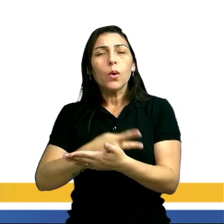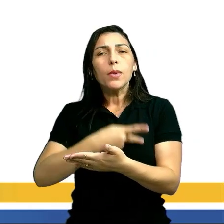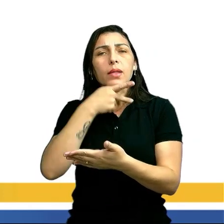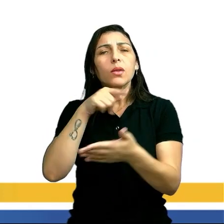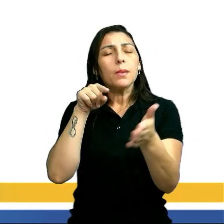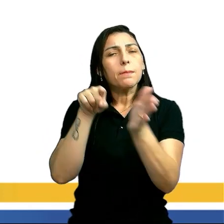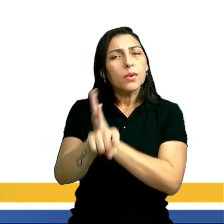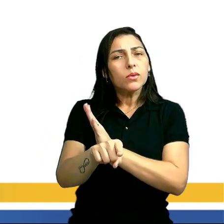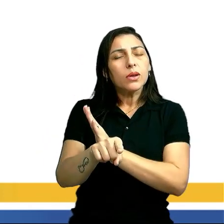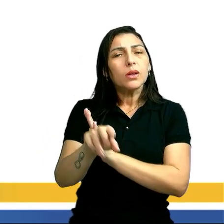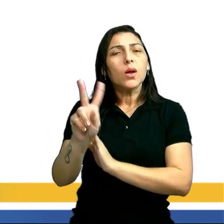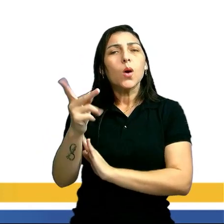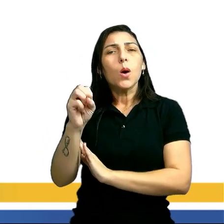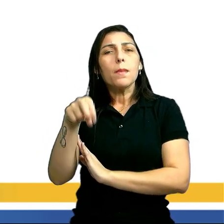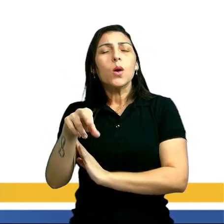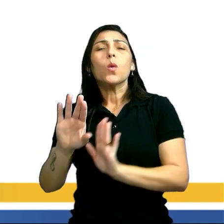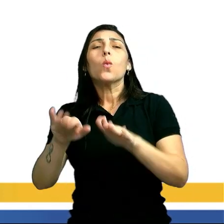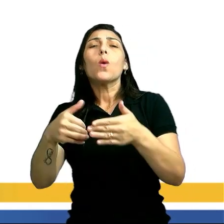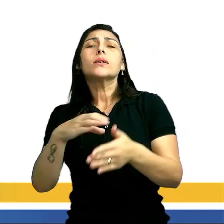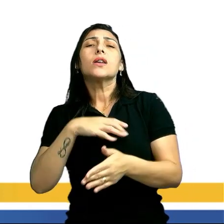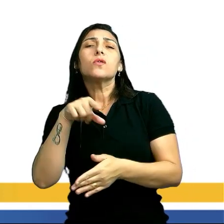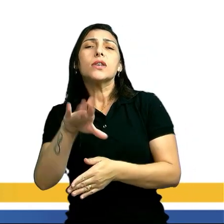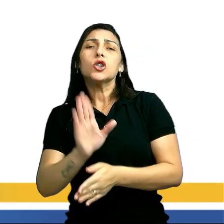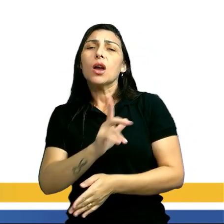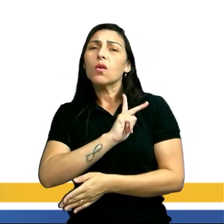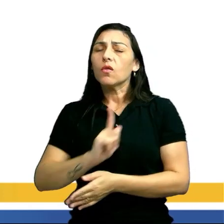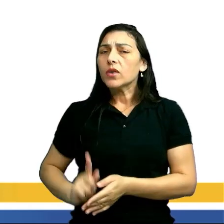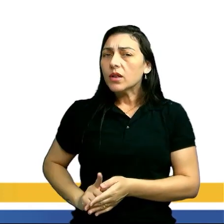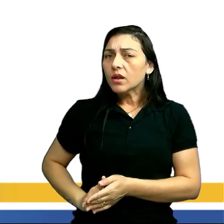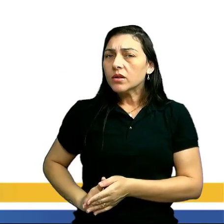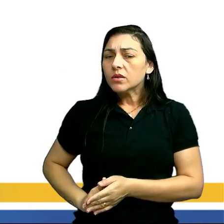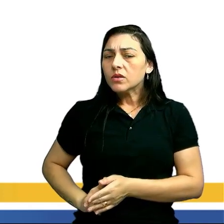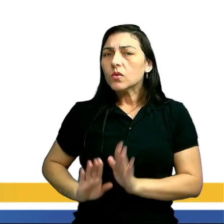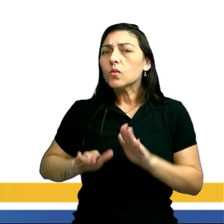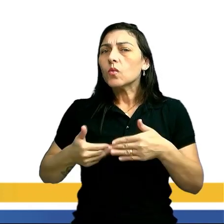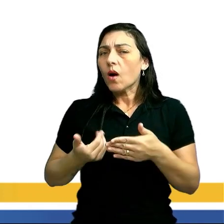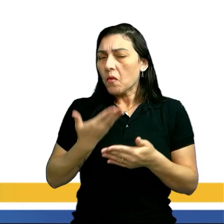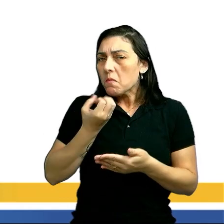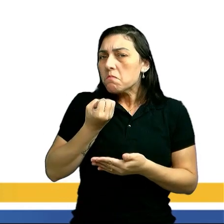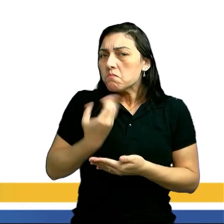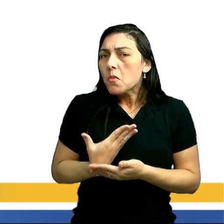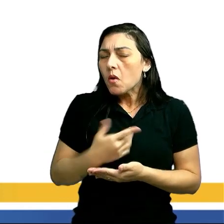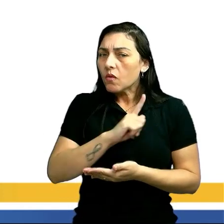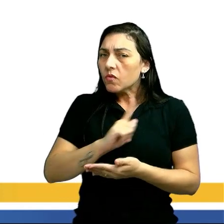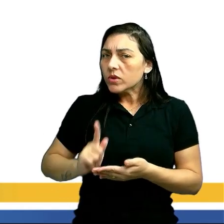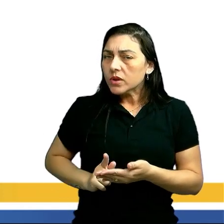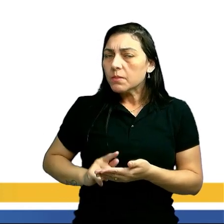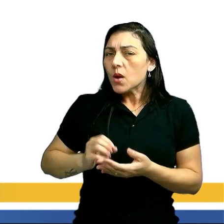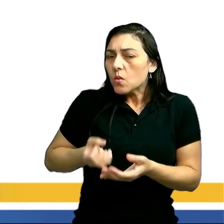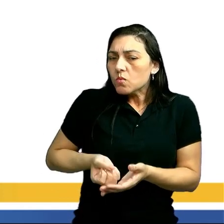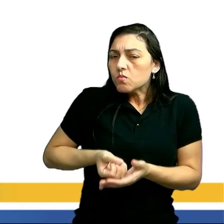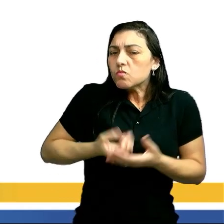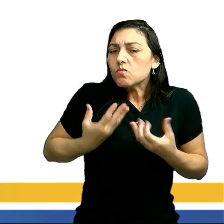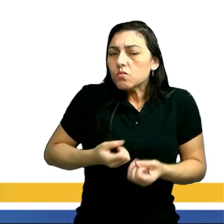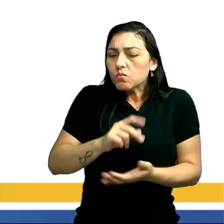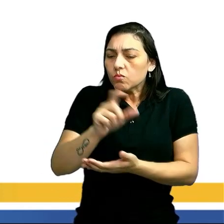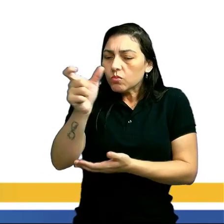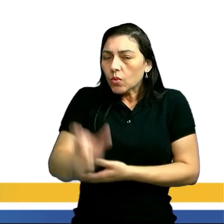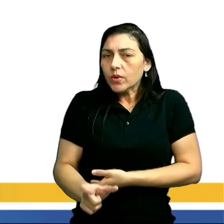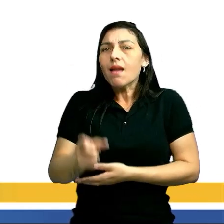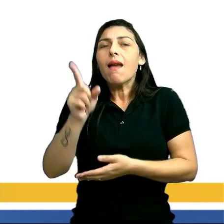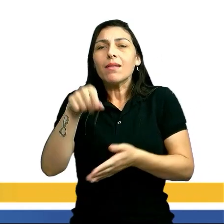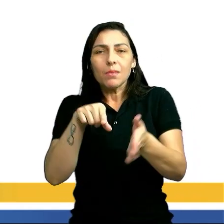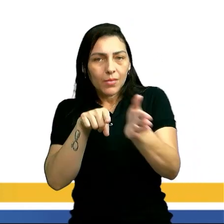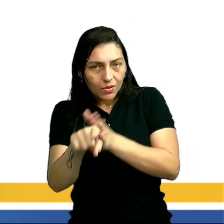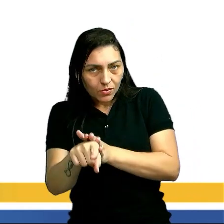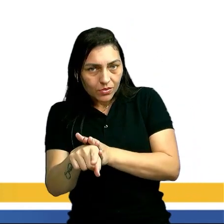está perguntando aqui para Homero? Qual foi a cidade que você já governou? Qual foi a cidade que prestou, governada por um poeta? Então, essa é a